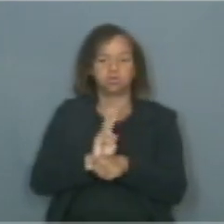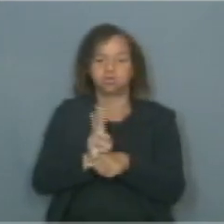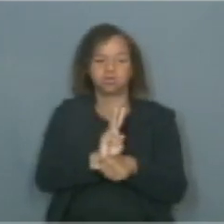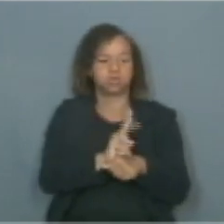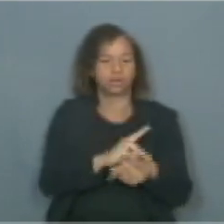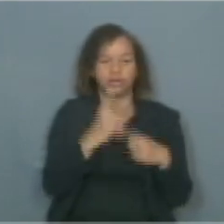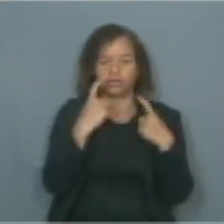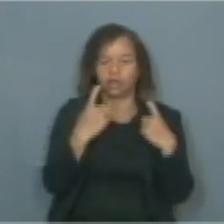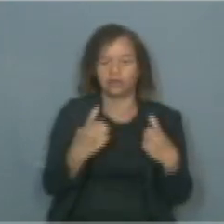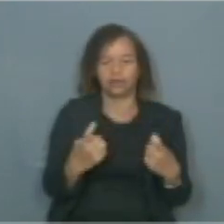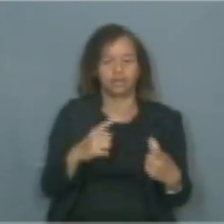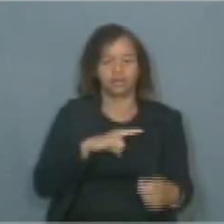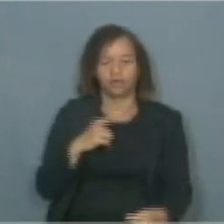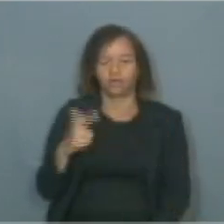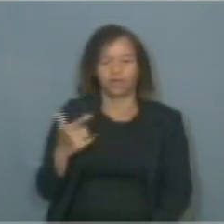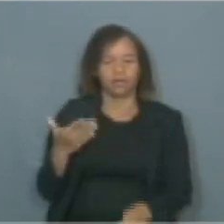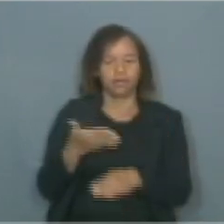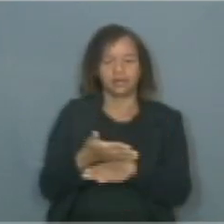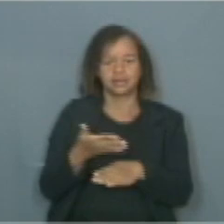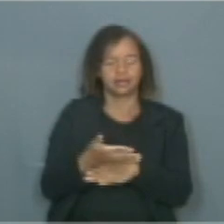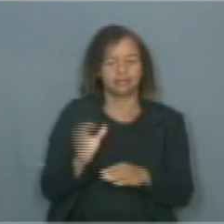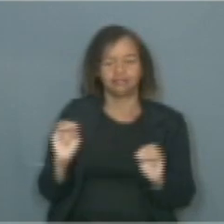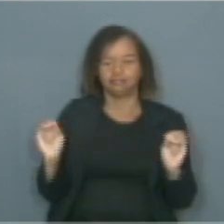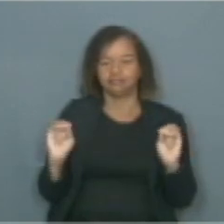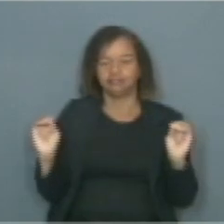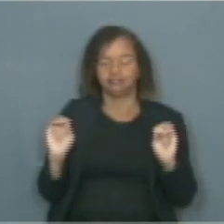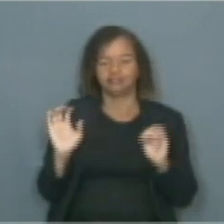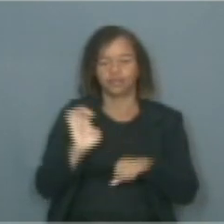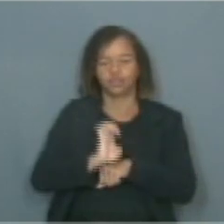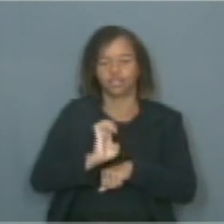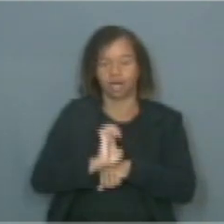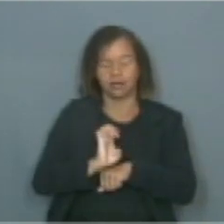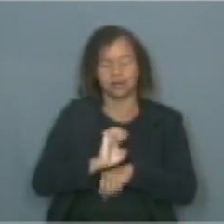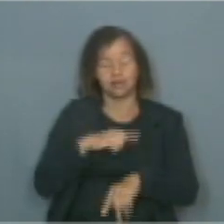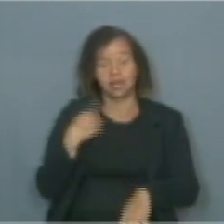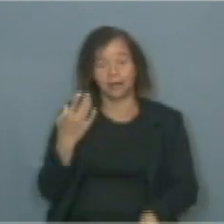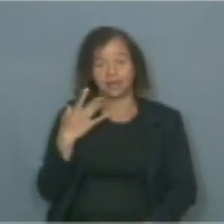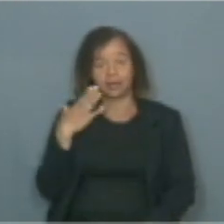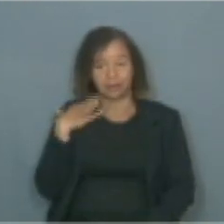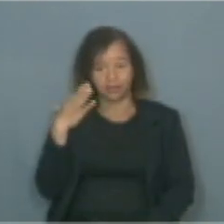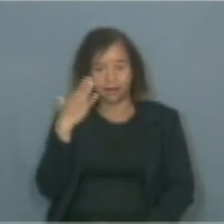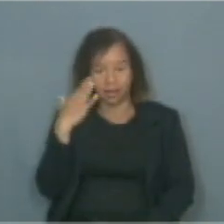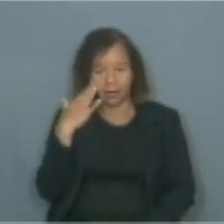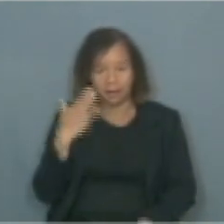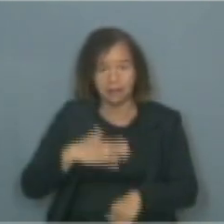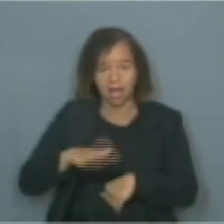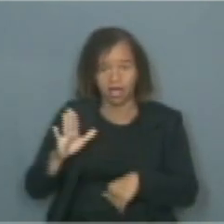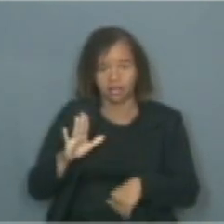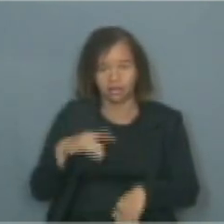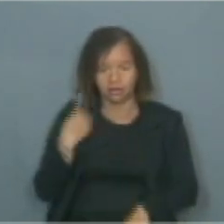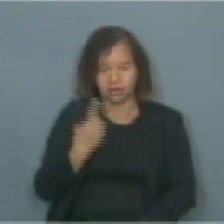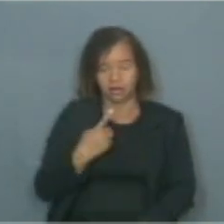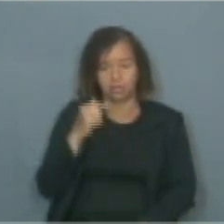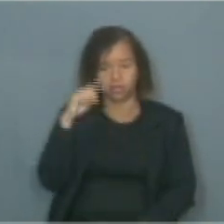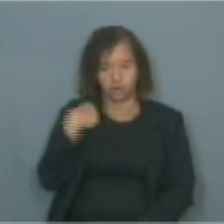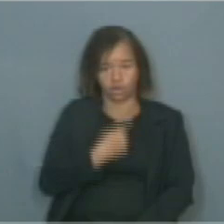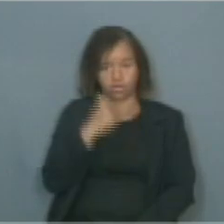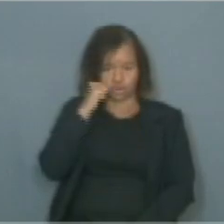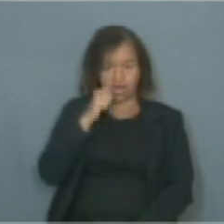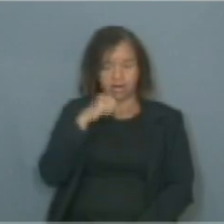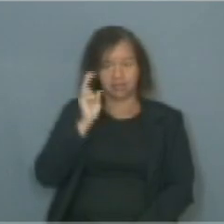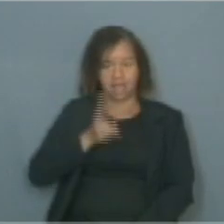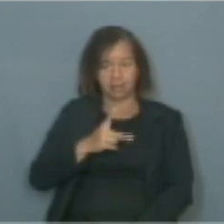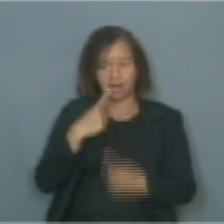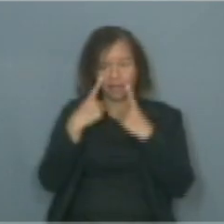de violência nós estávamos tendo em nosso estado. E sabe quem são As maiores vítimas, nós mulheres. Mas a gente precisa